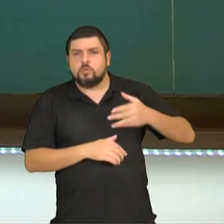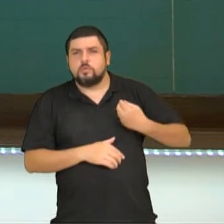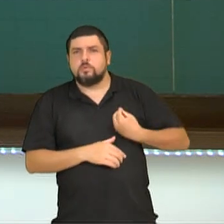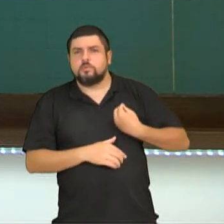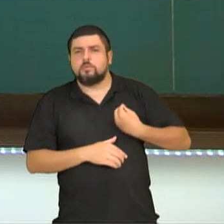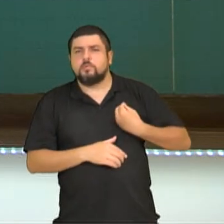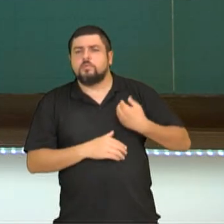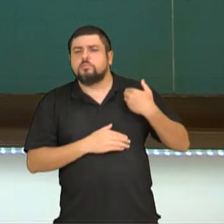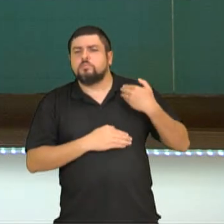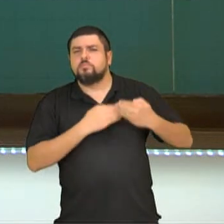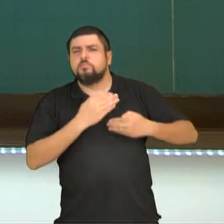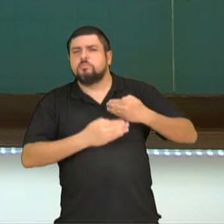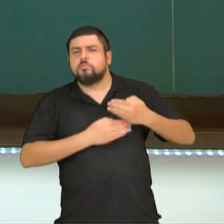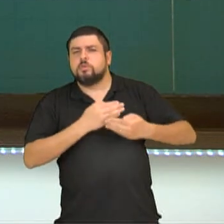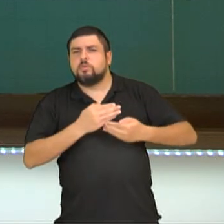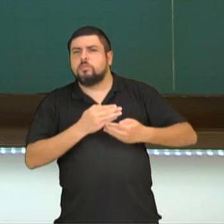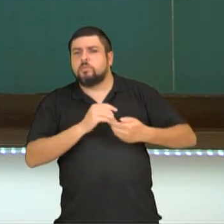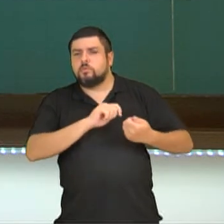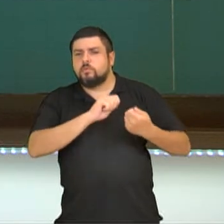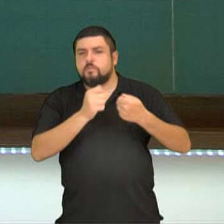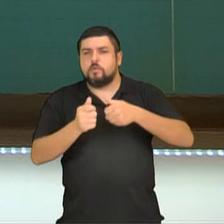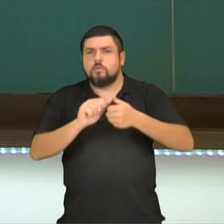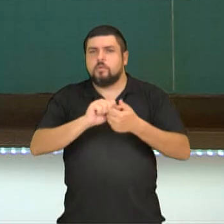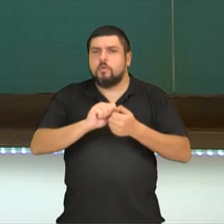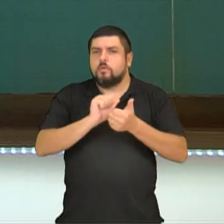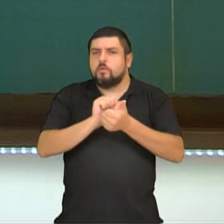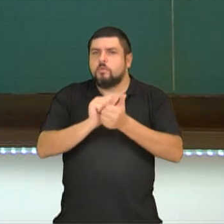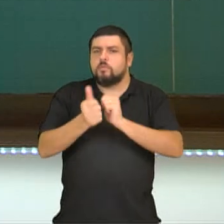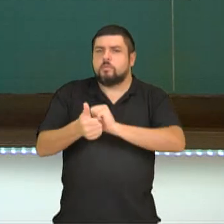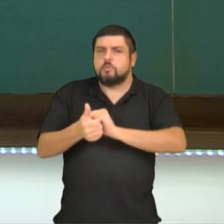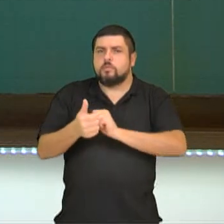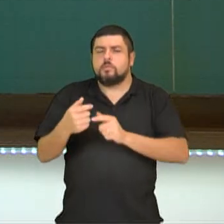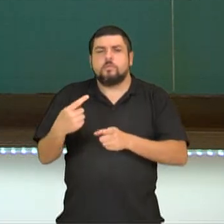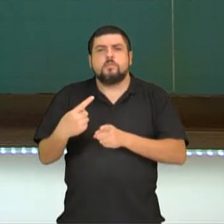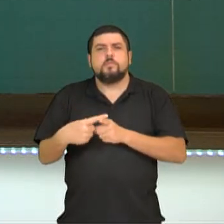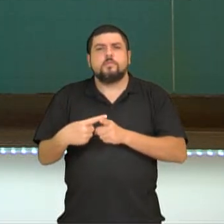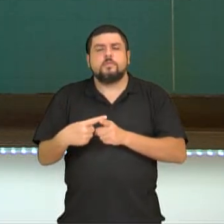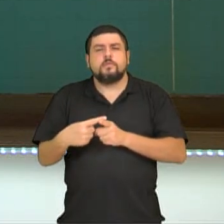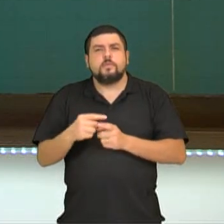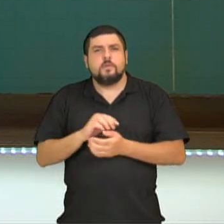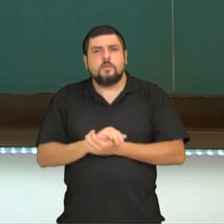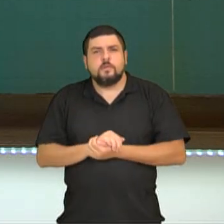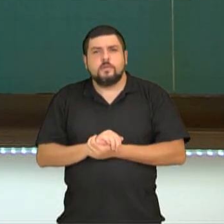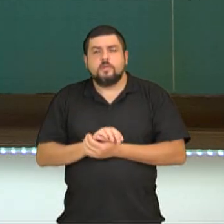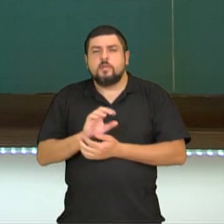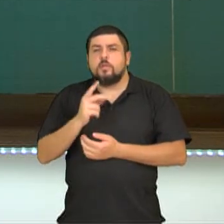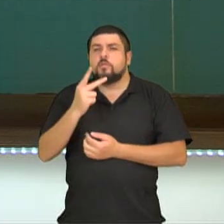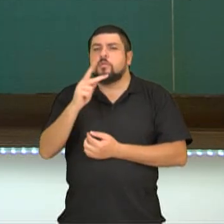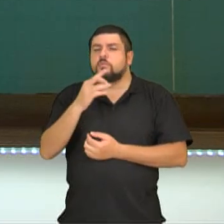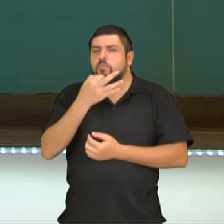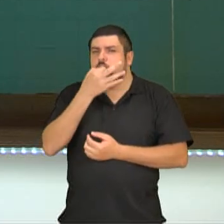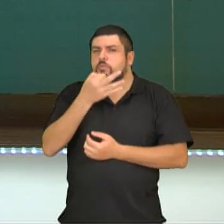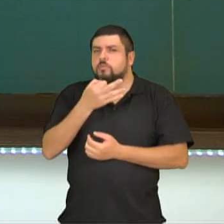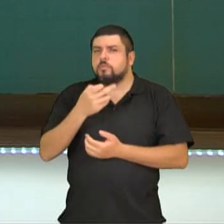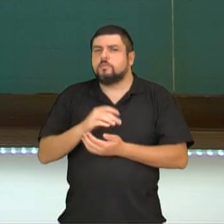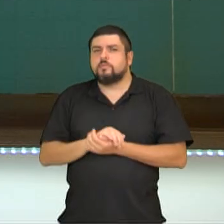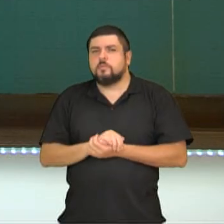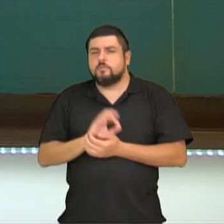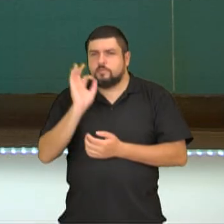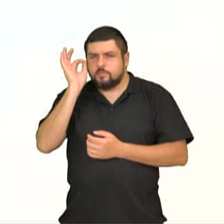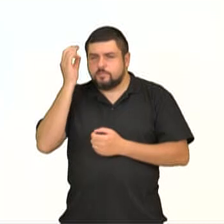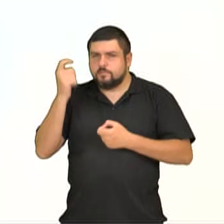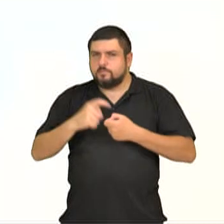existiam. Por que elas se tornaram se tornaram esportivas? Por que eles deixaram ela como um esporte? Nós